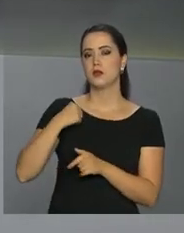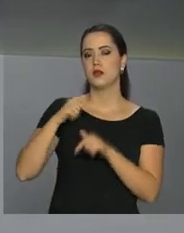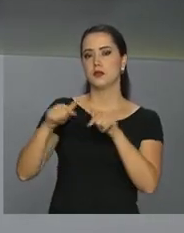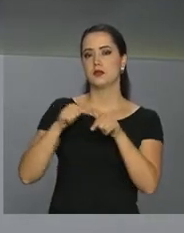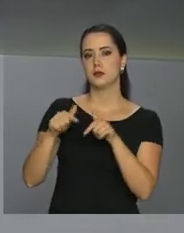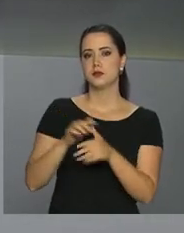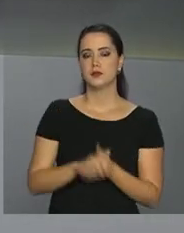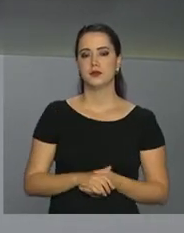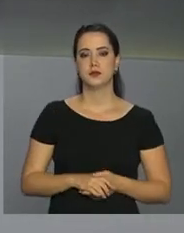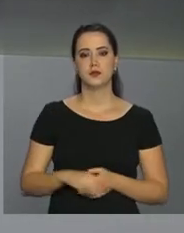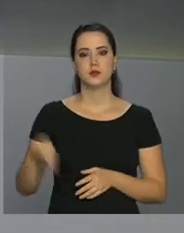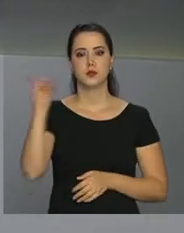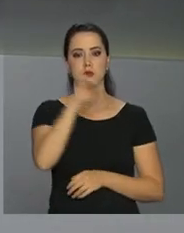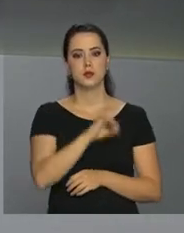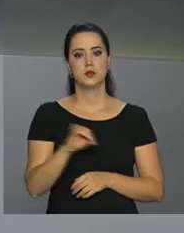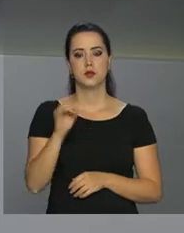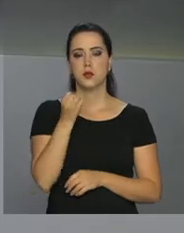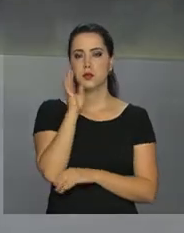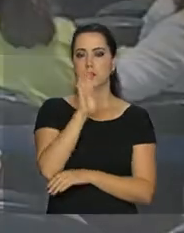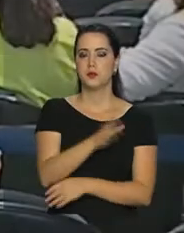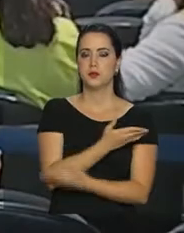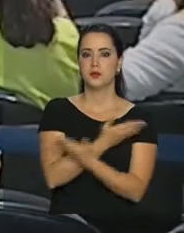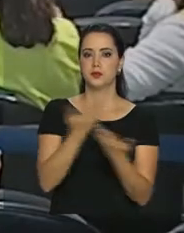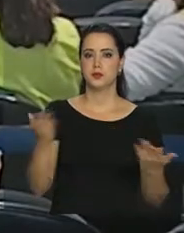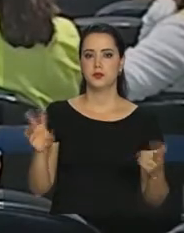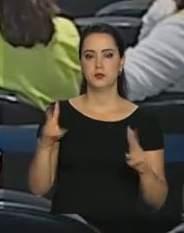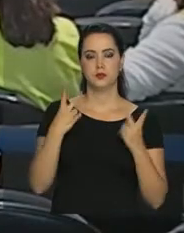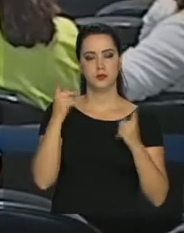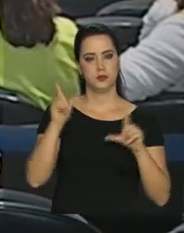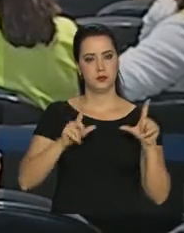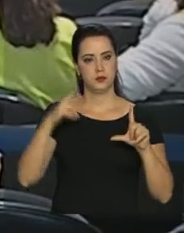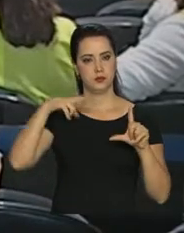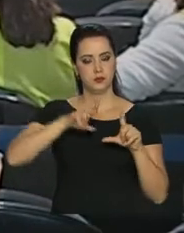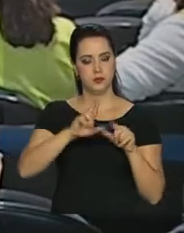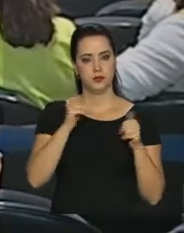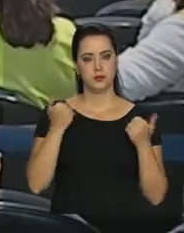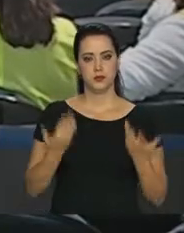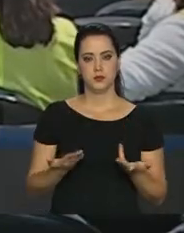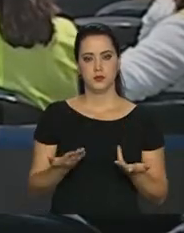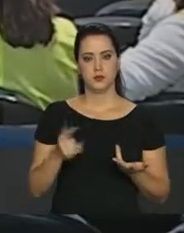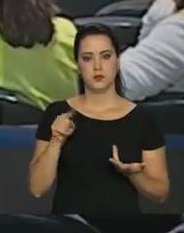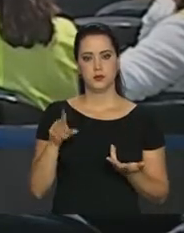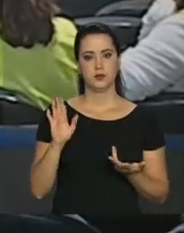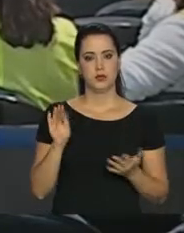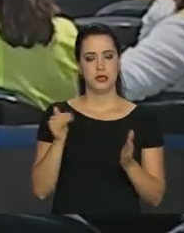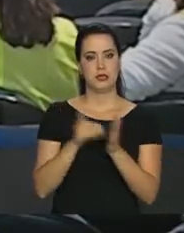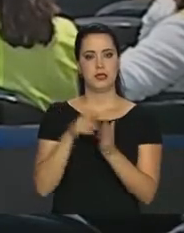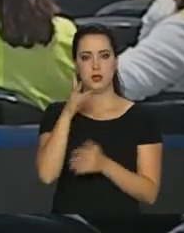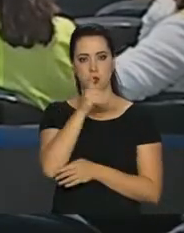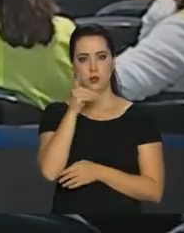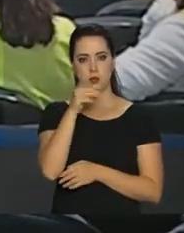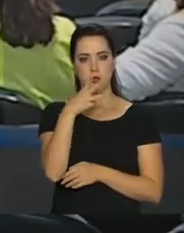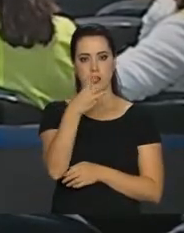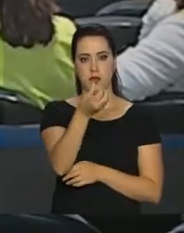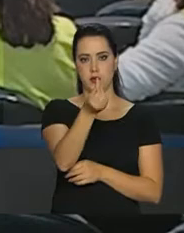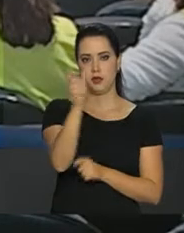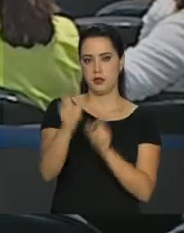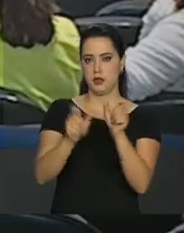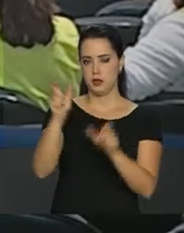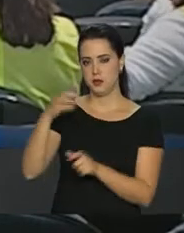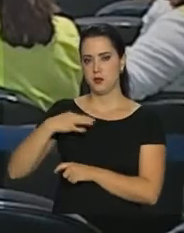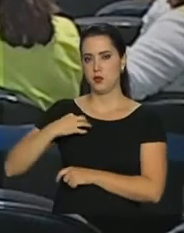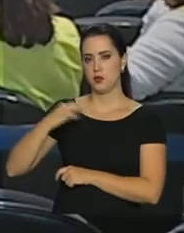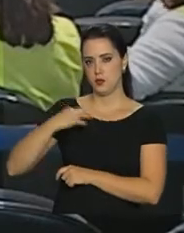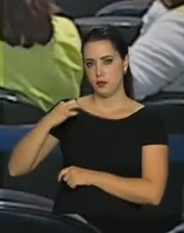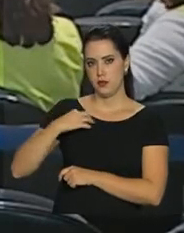foi carro novamente boa tarde mais uma vez a todos que nos acompanham aqui na tv nbr bom até o próximo domingo 36 voluntários de